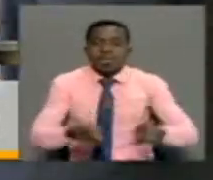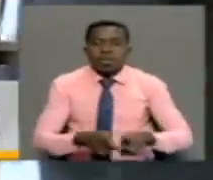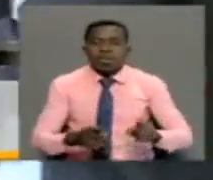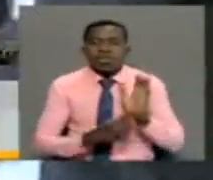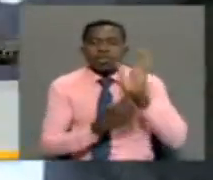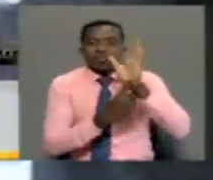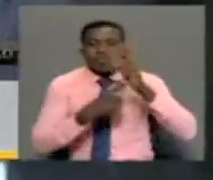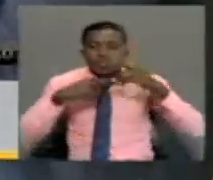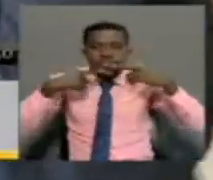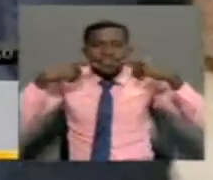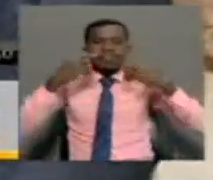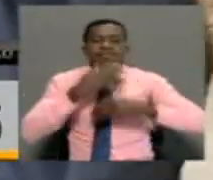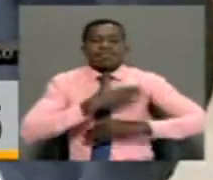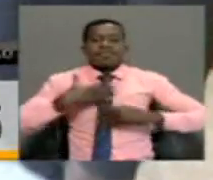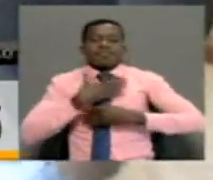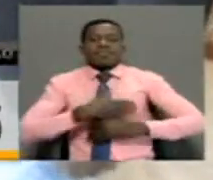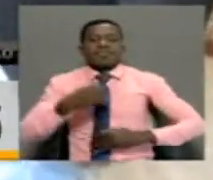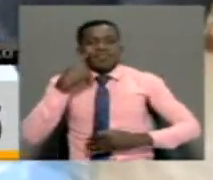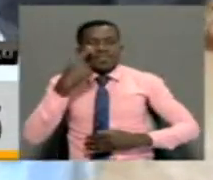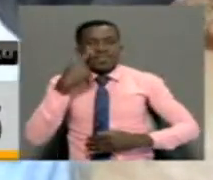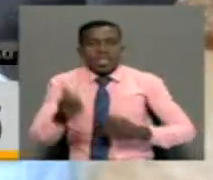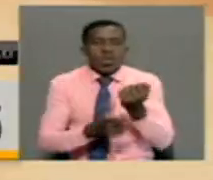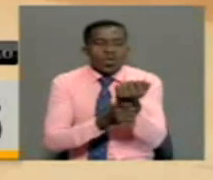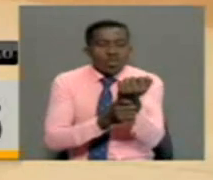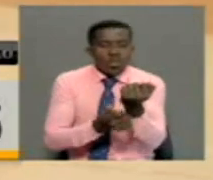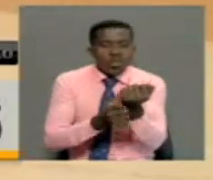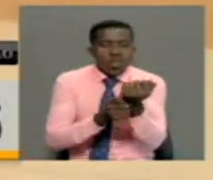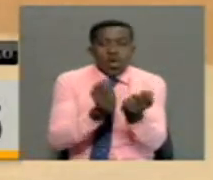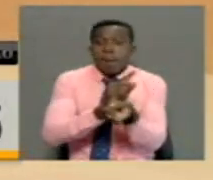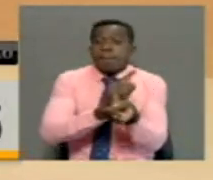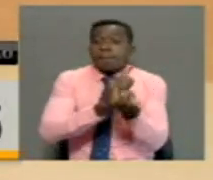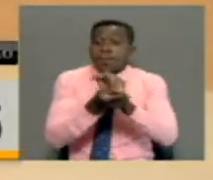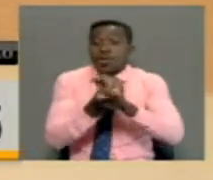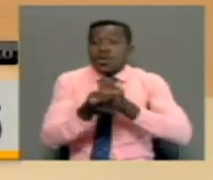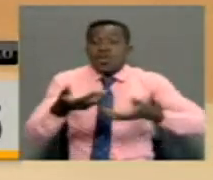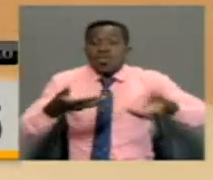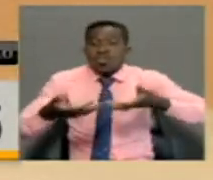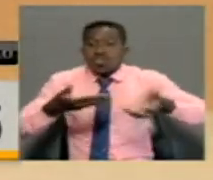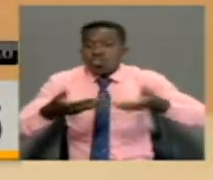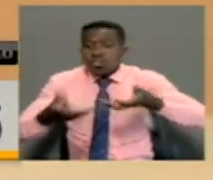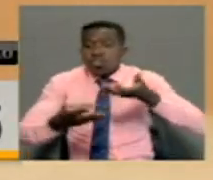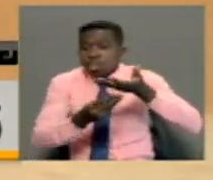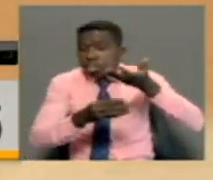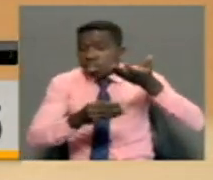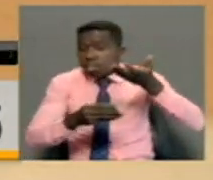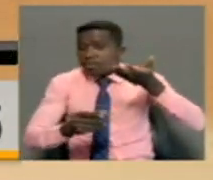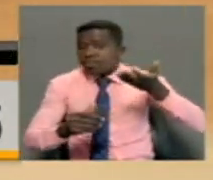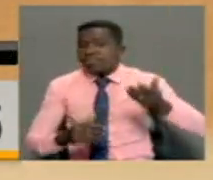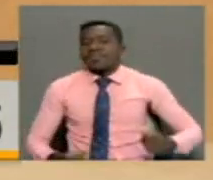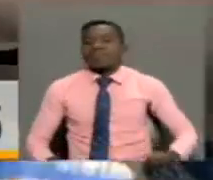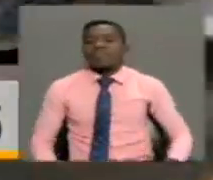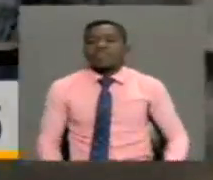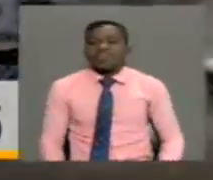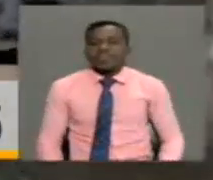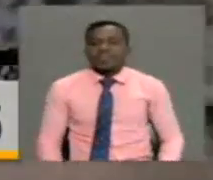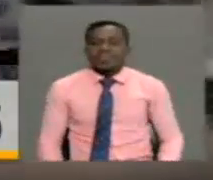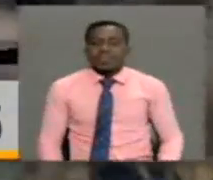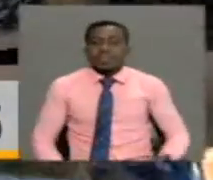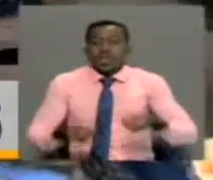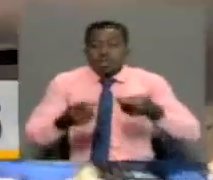mostrou-se satisfeito em ver os seus graus de trigo a serem transformados em farinha e prevê alargar as áreas de cultivo.